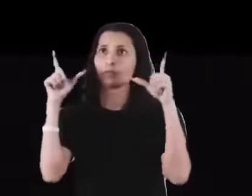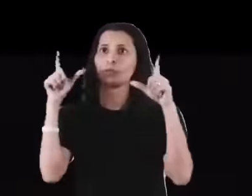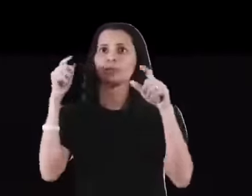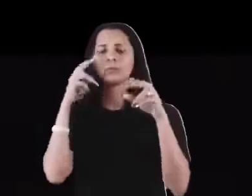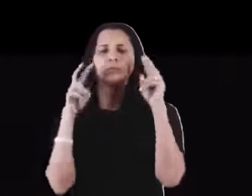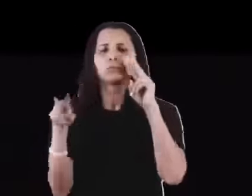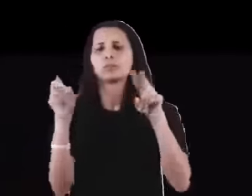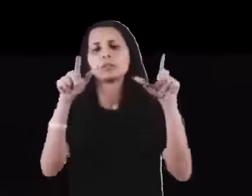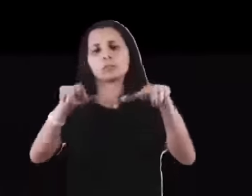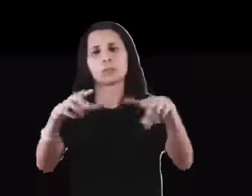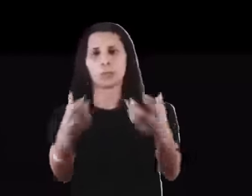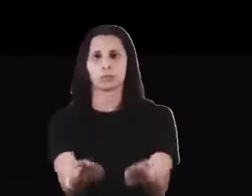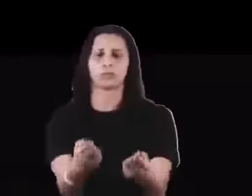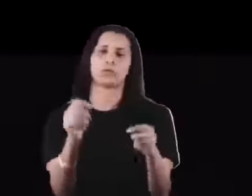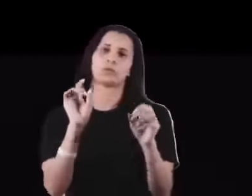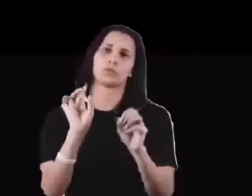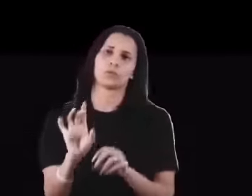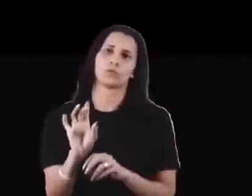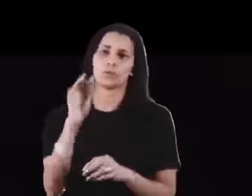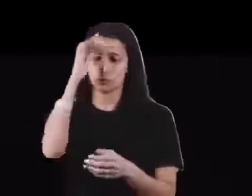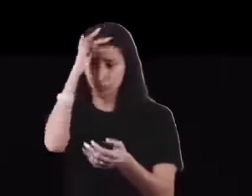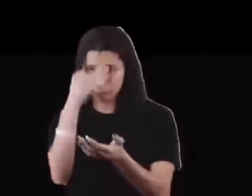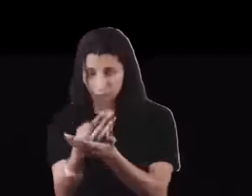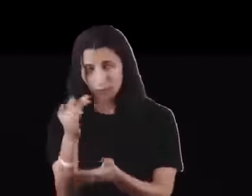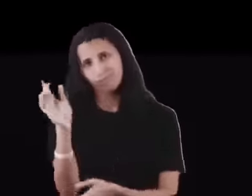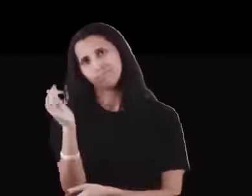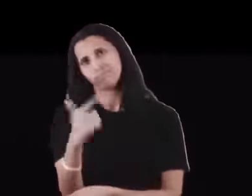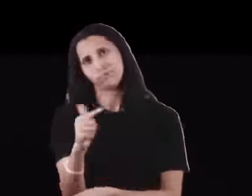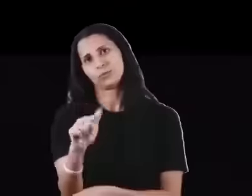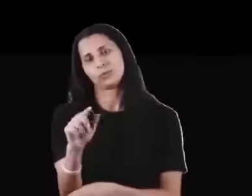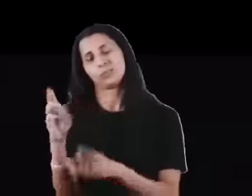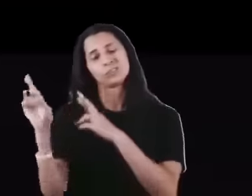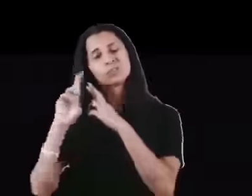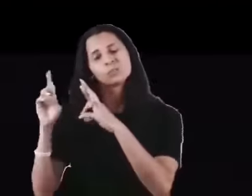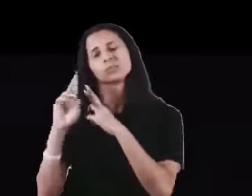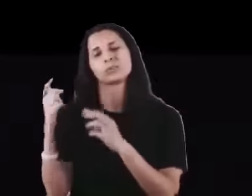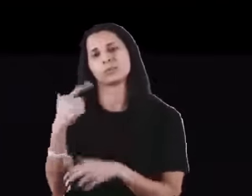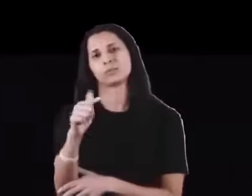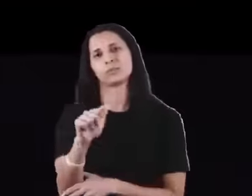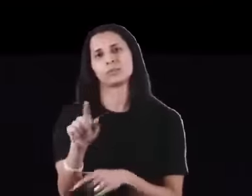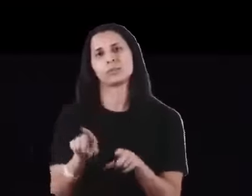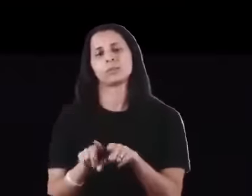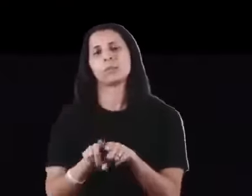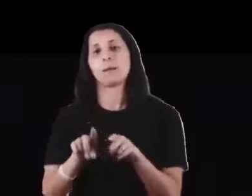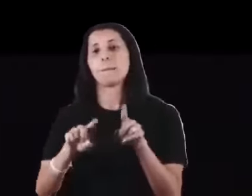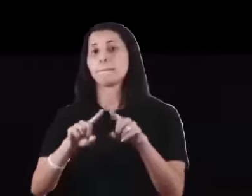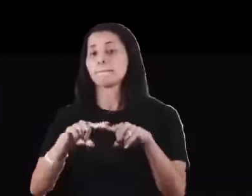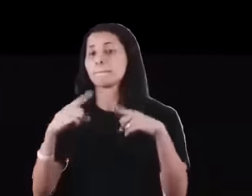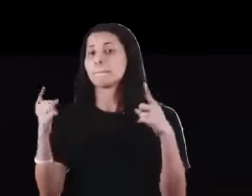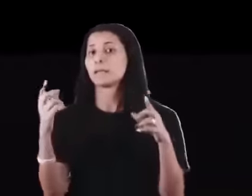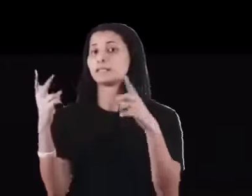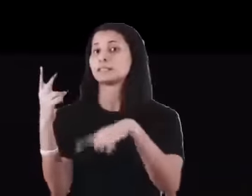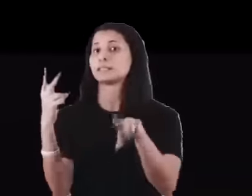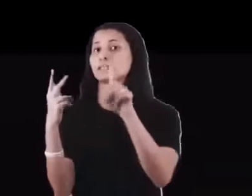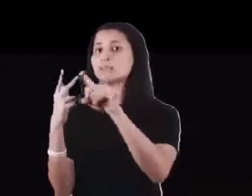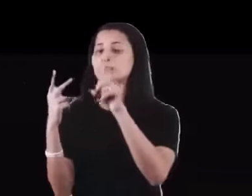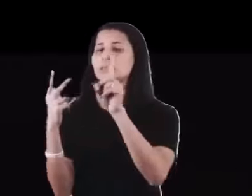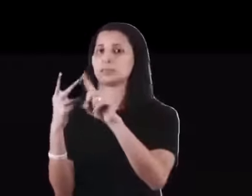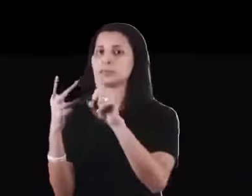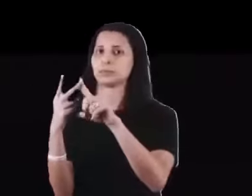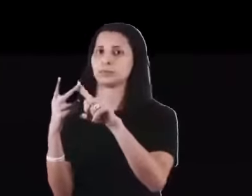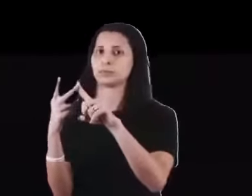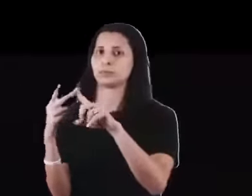sem fé e sem esperança mas como se não bastasse ela foi para segunda fase que uma mulher